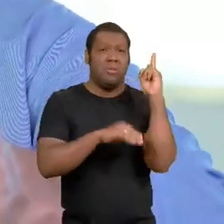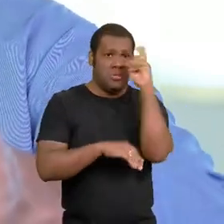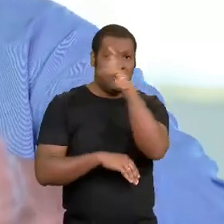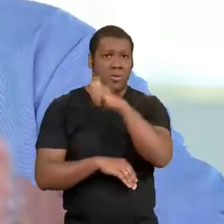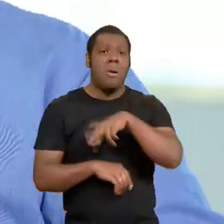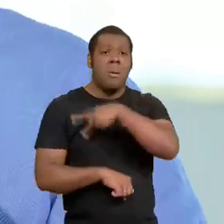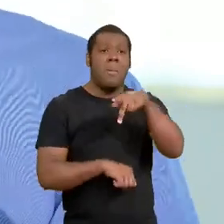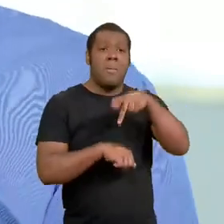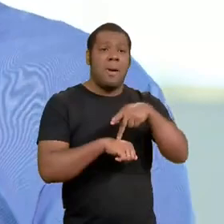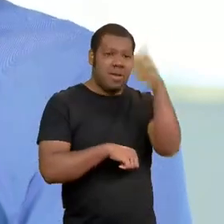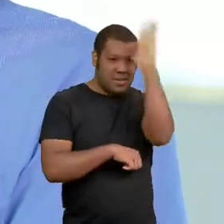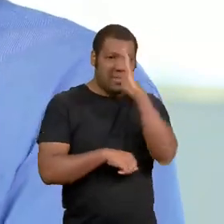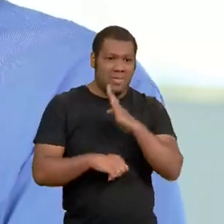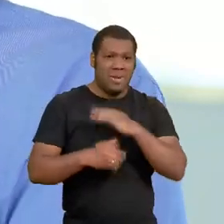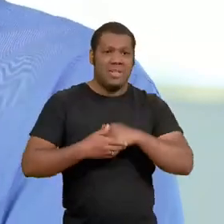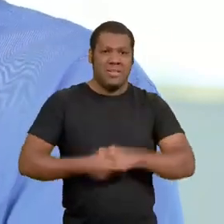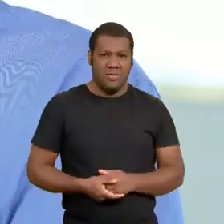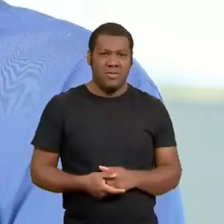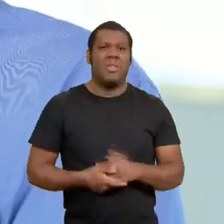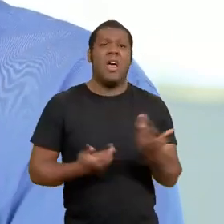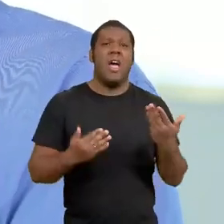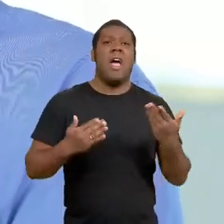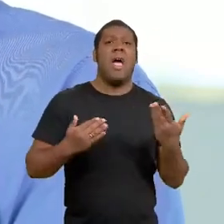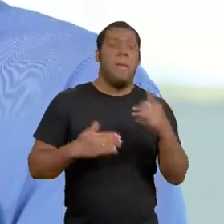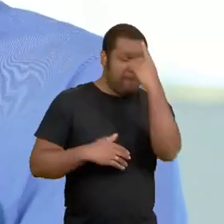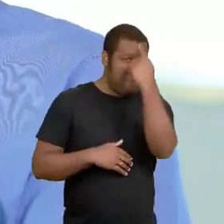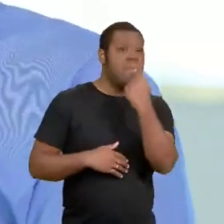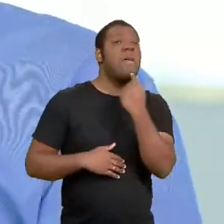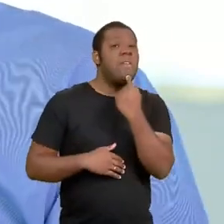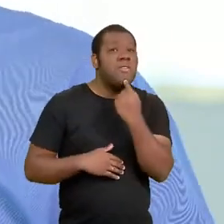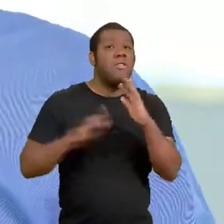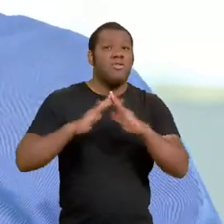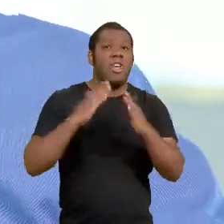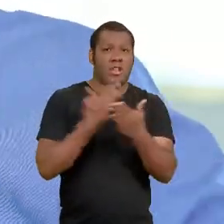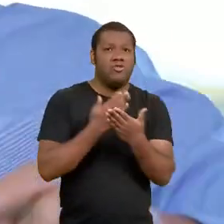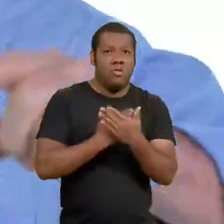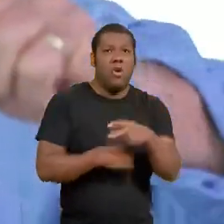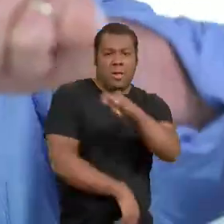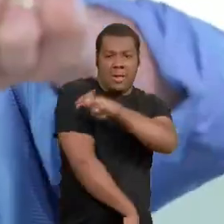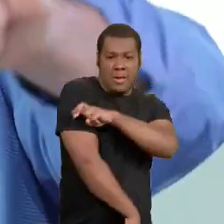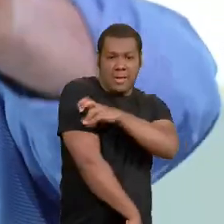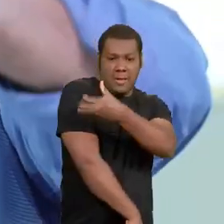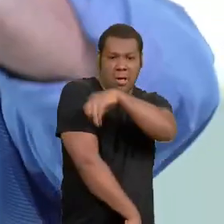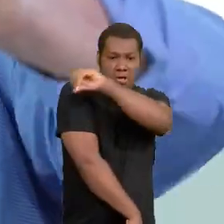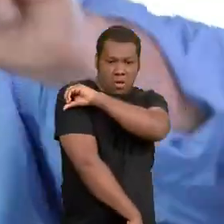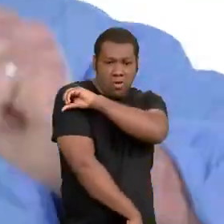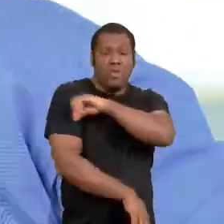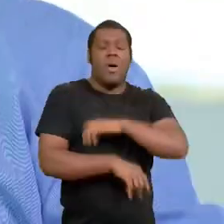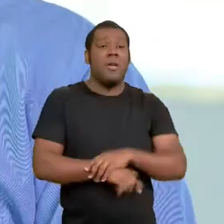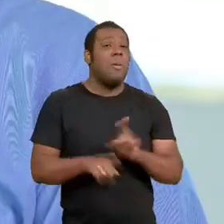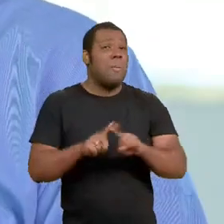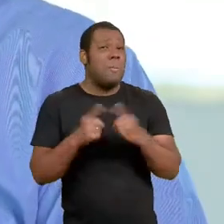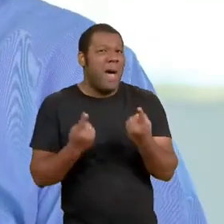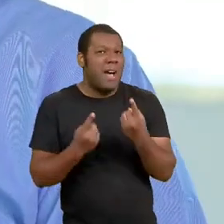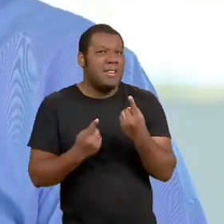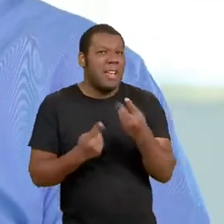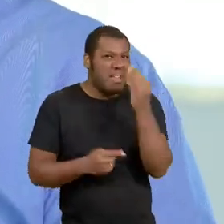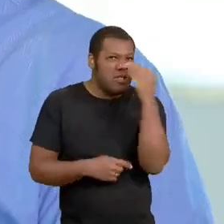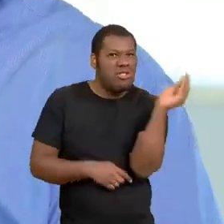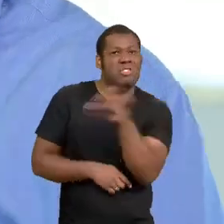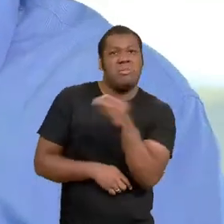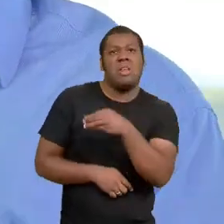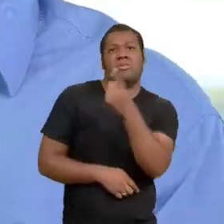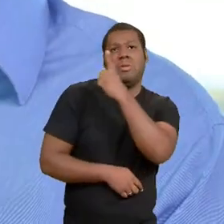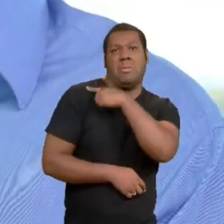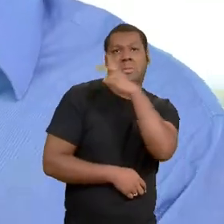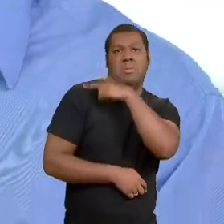universalizado o ensino fundamental, se esqueceu do ensino médio. Eu lembro que, quando eu tomei posse, quase nenhum estado do Nordeste tinha ensino médio. Uhum. A